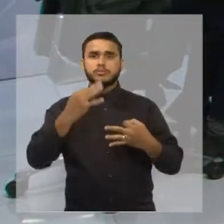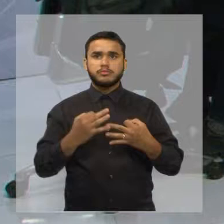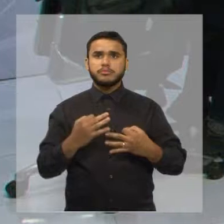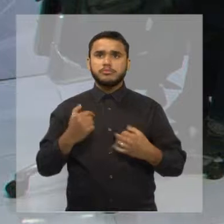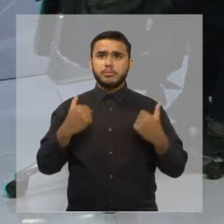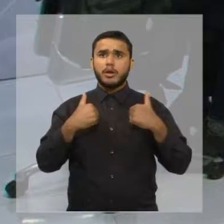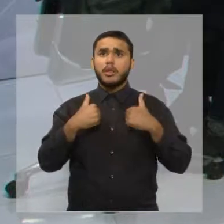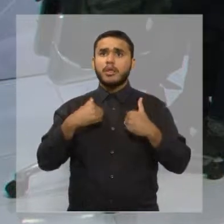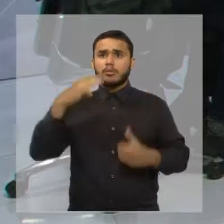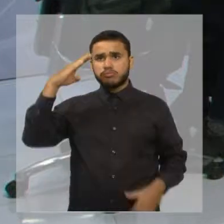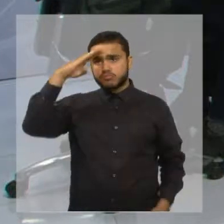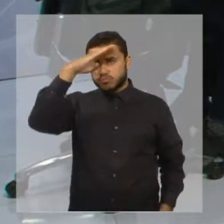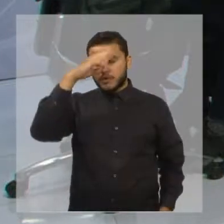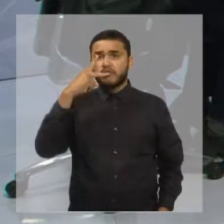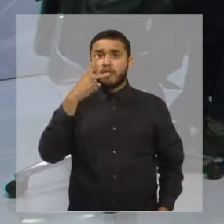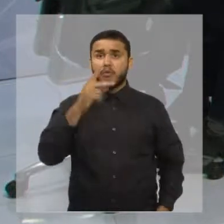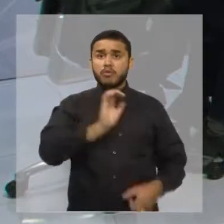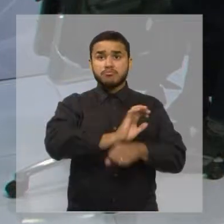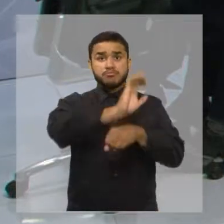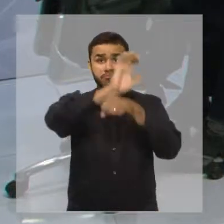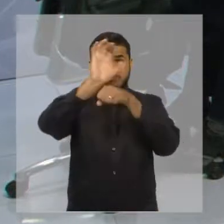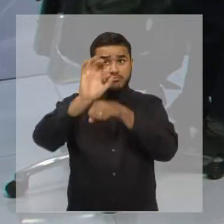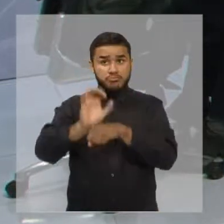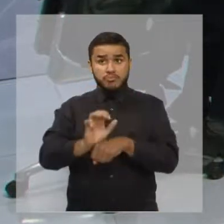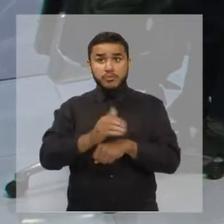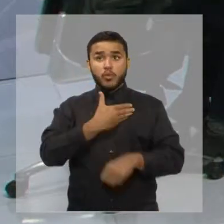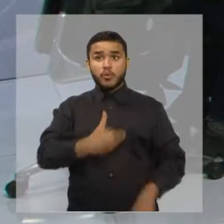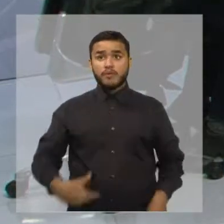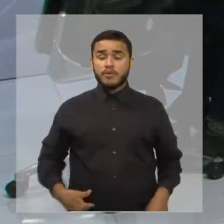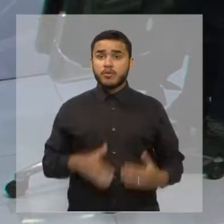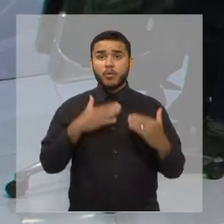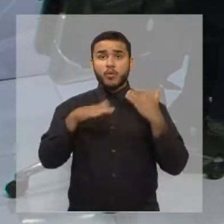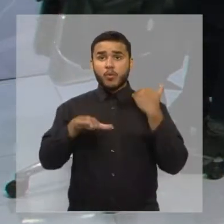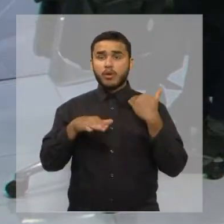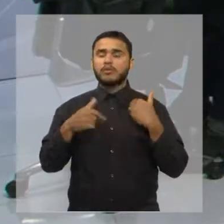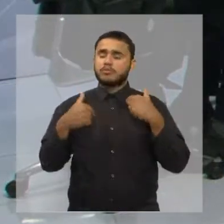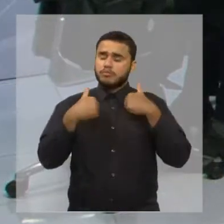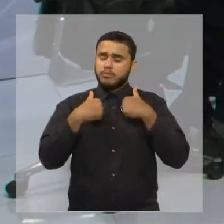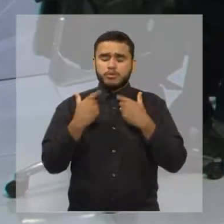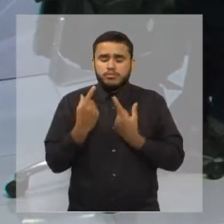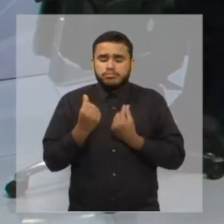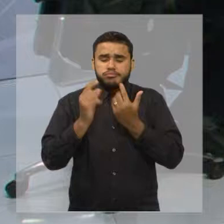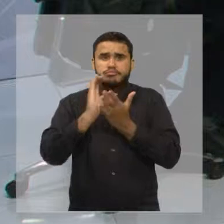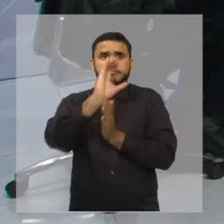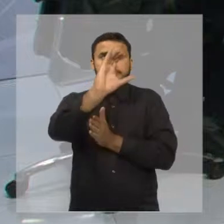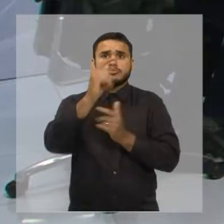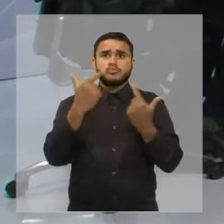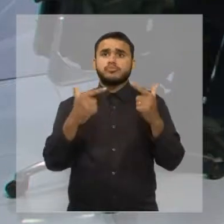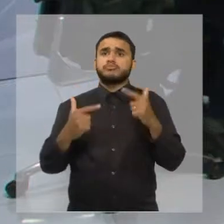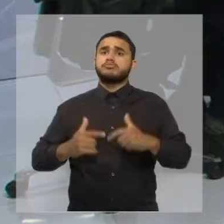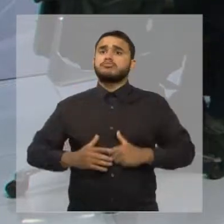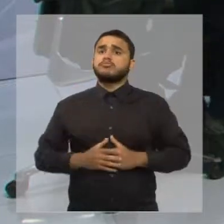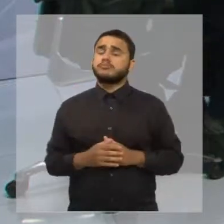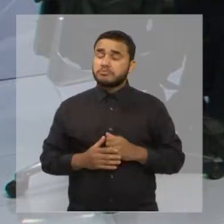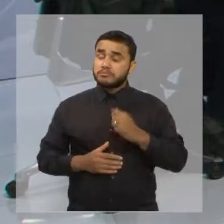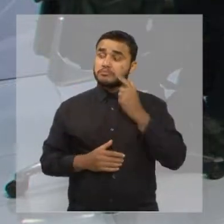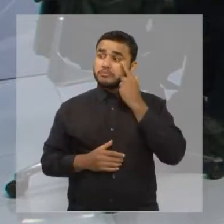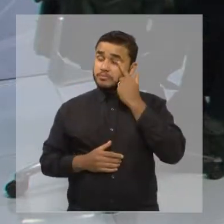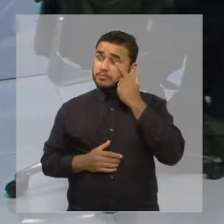abuso objetivo. Eu queria colocar isso, professor Rui Martinho, para a sua análise, para a sua percepção. Eu